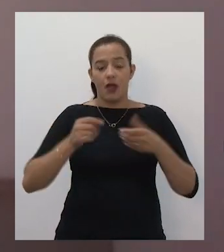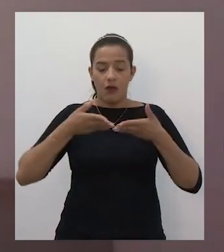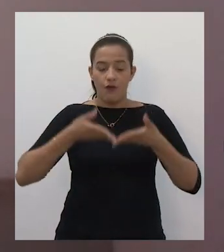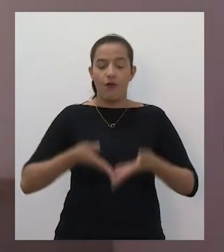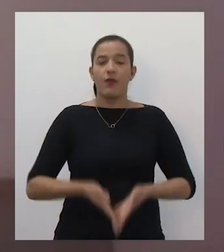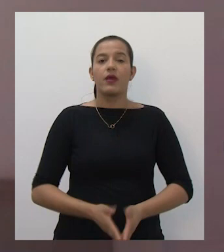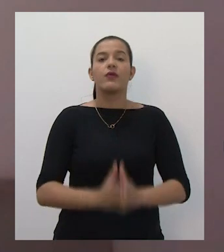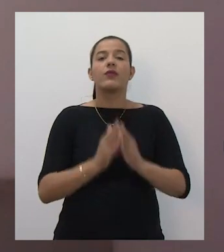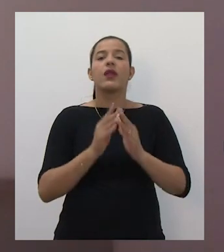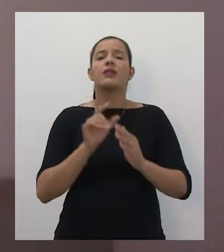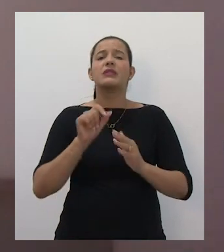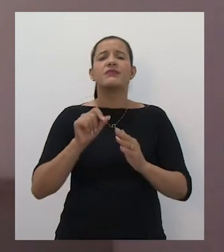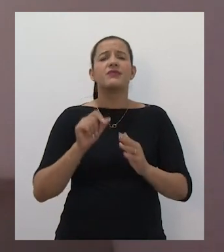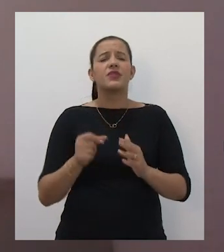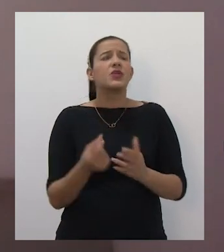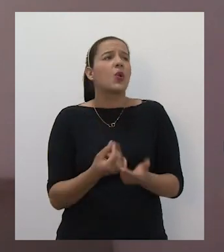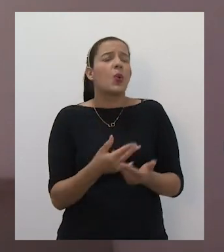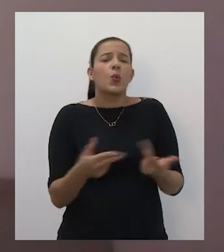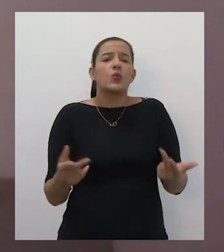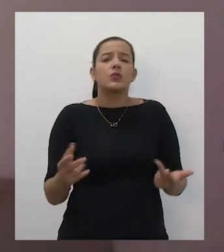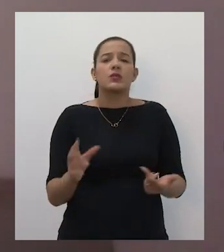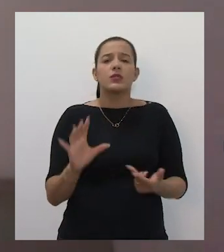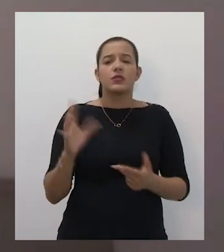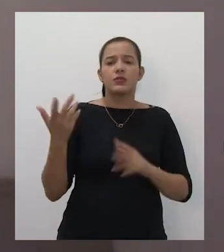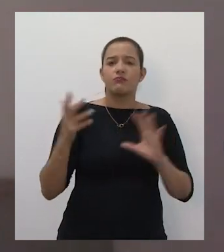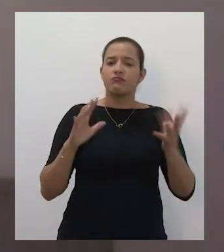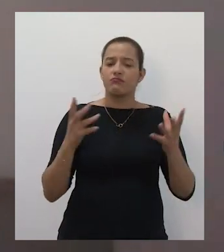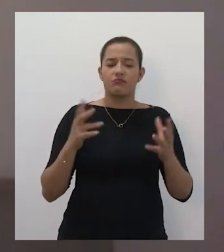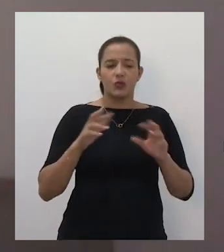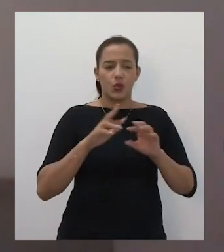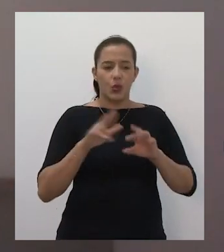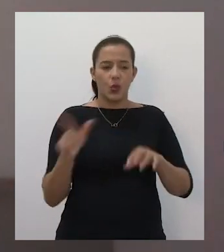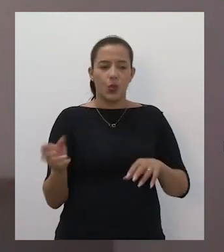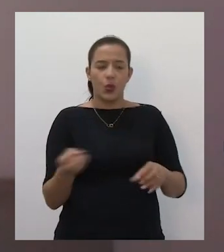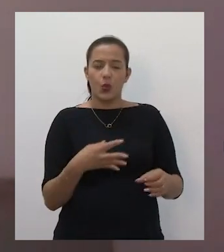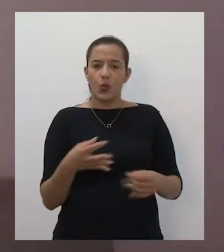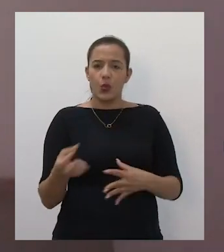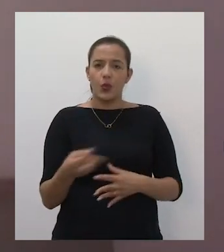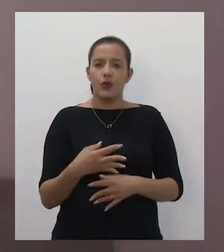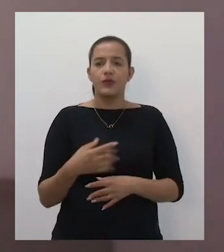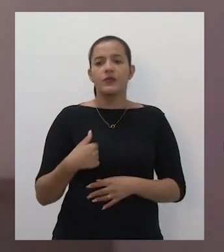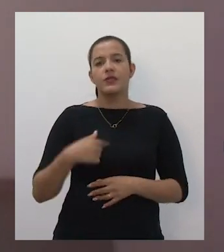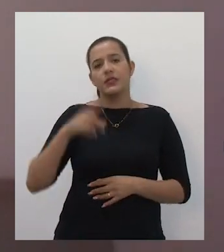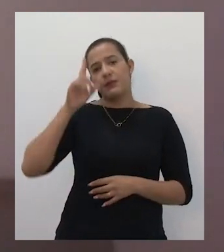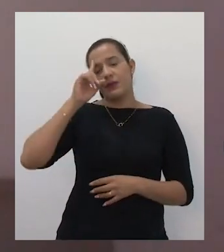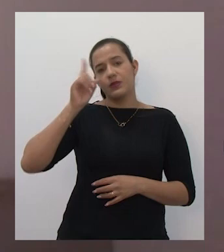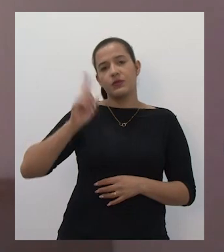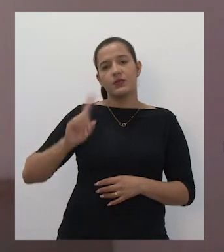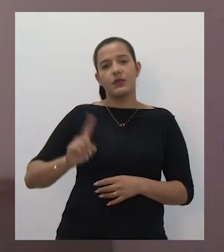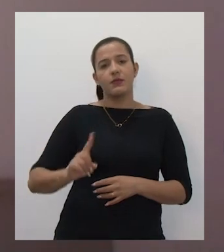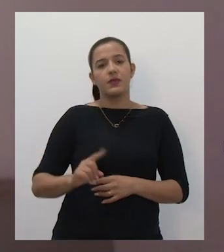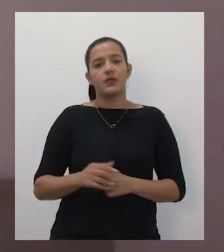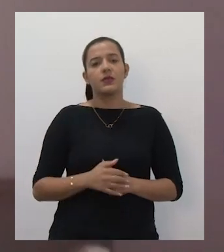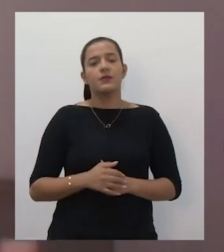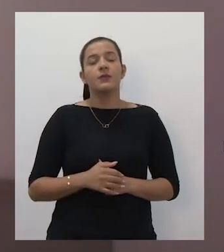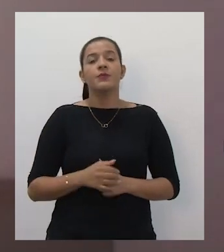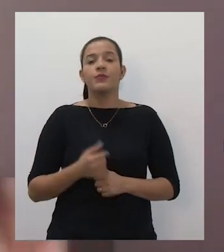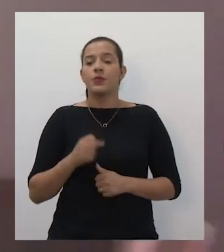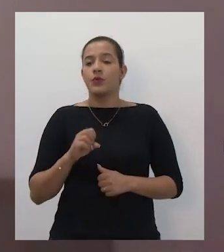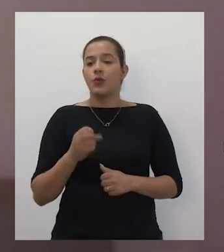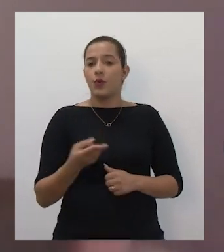mergulhados, né, em questões tão novas e tão desconhecidas, e isso gerou um pouco, por exemplo, quando a gente teve